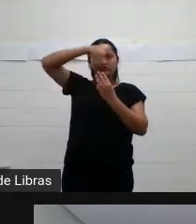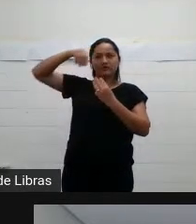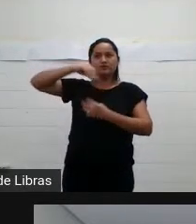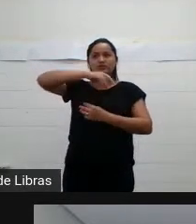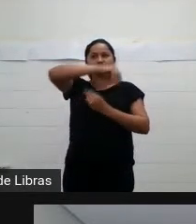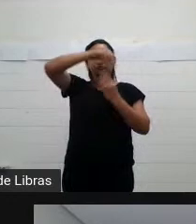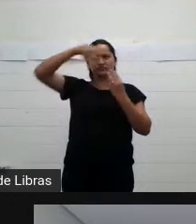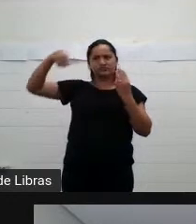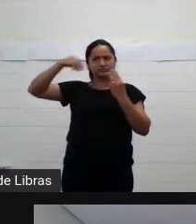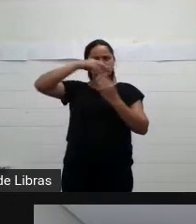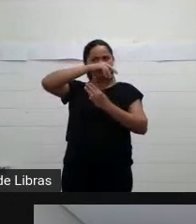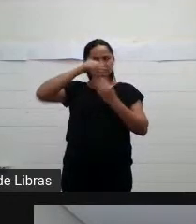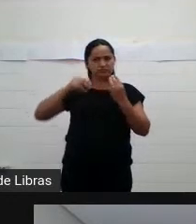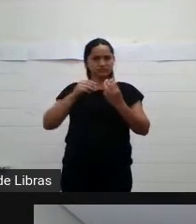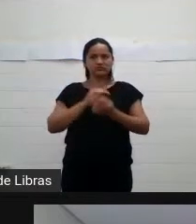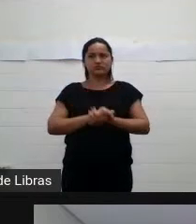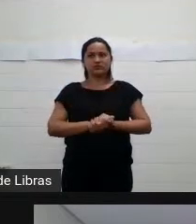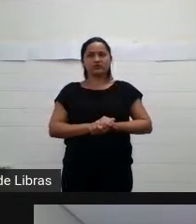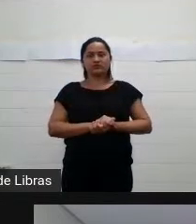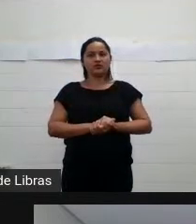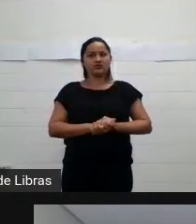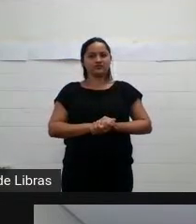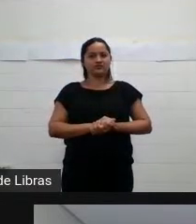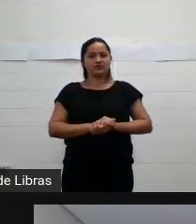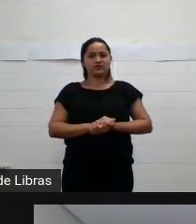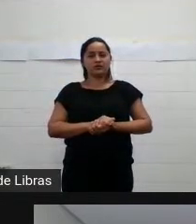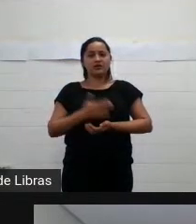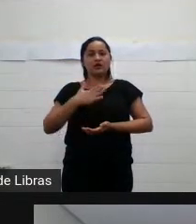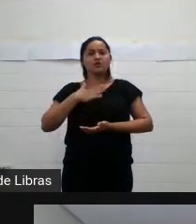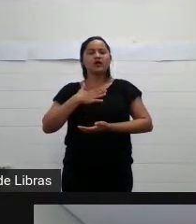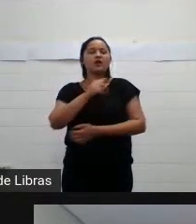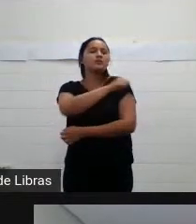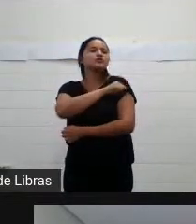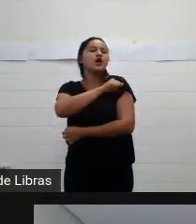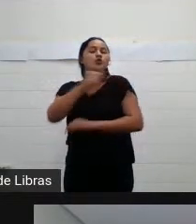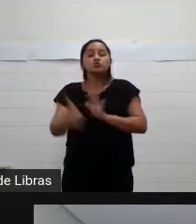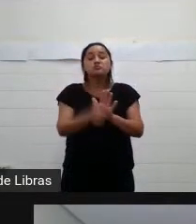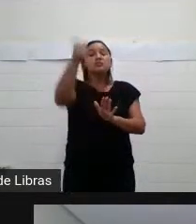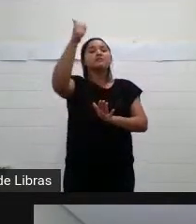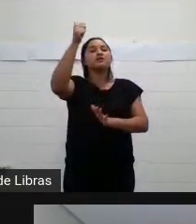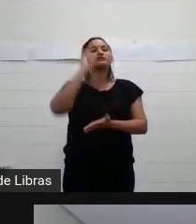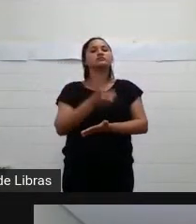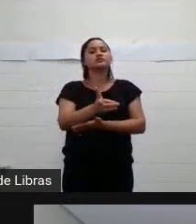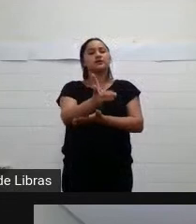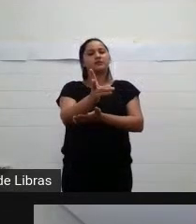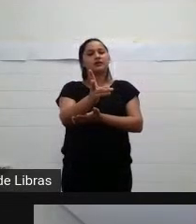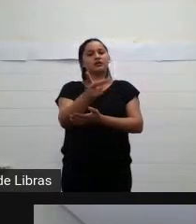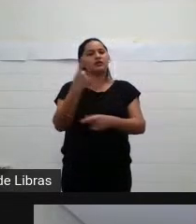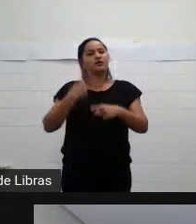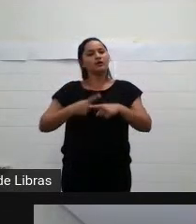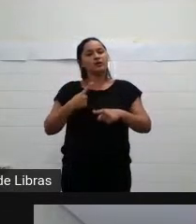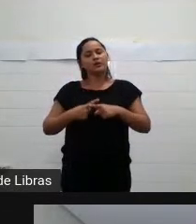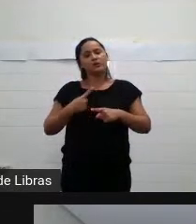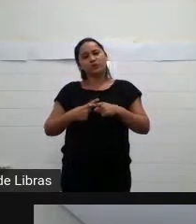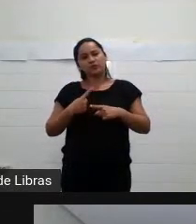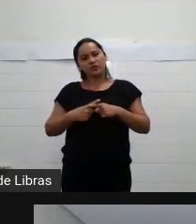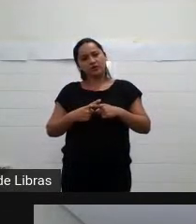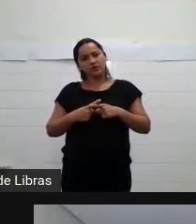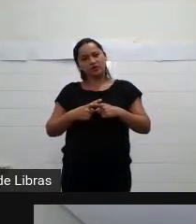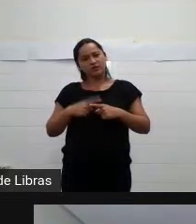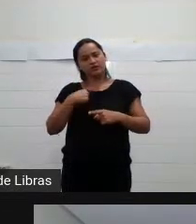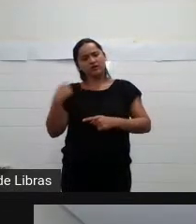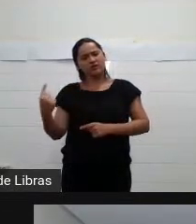eu coloco os meus alunos no primeiro plano sempre. Porque a gente